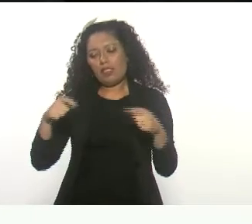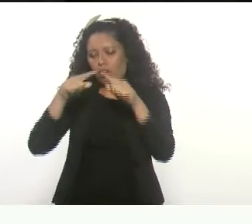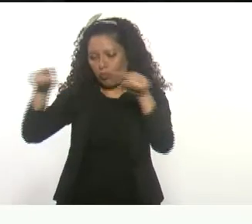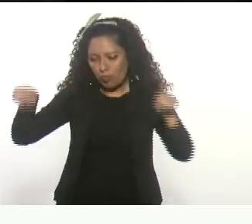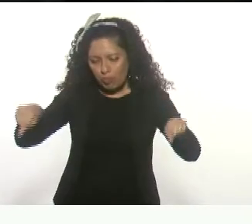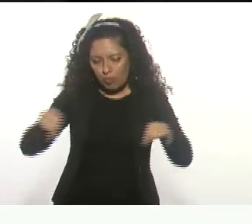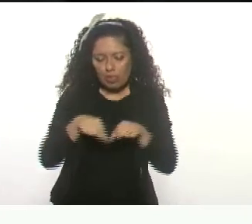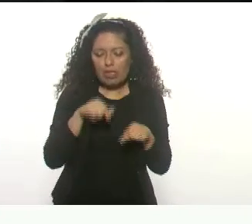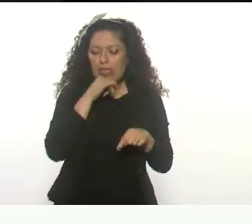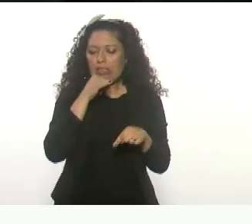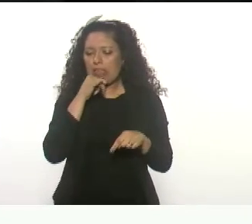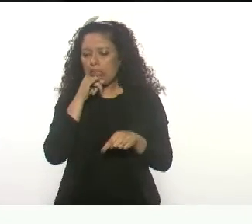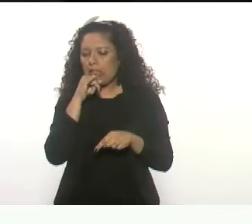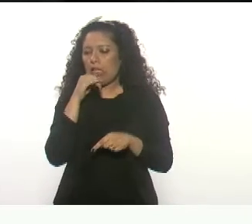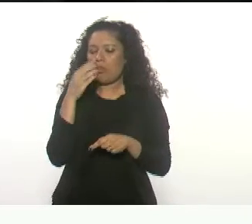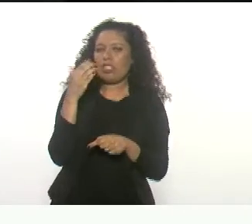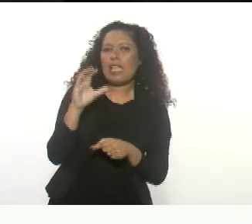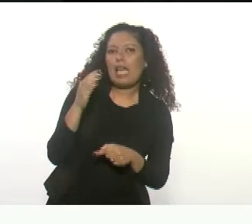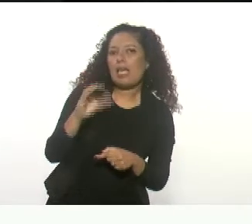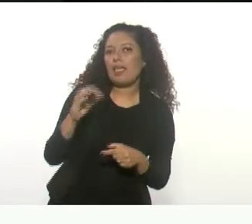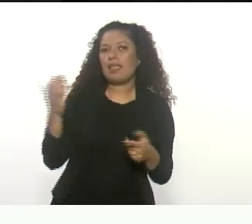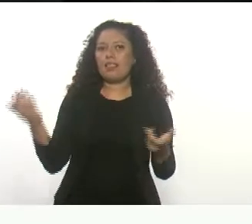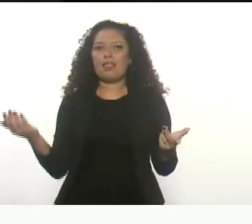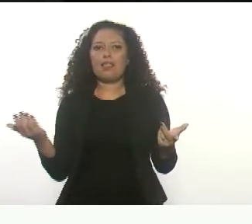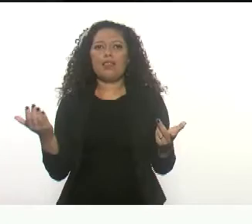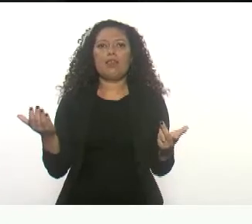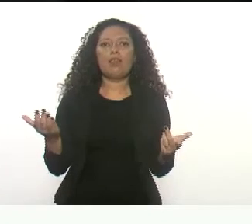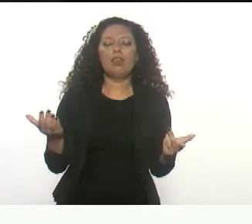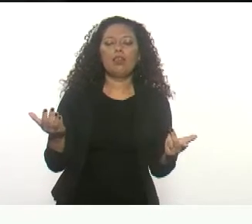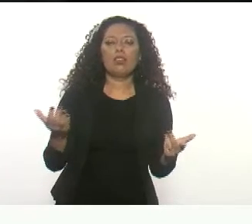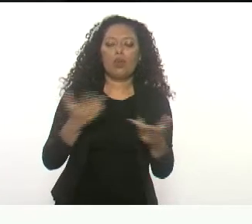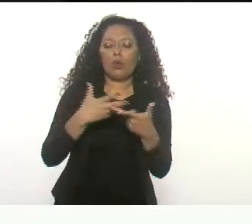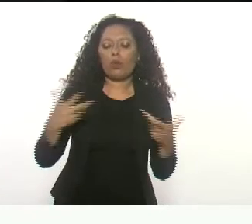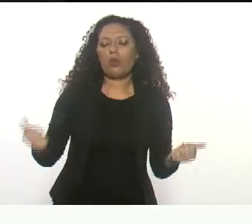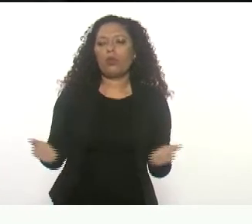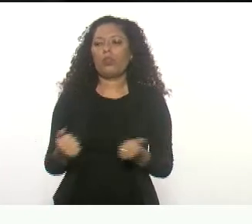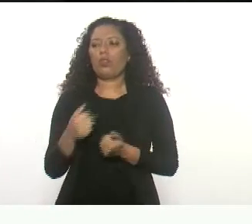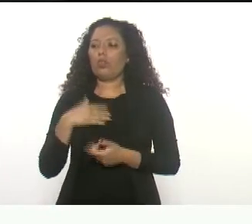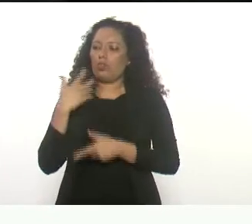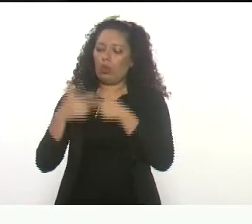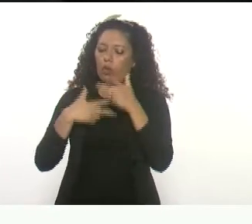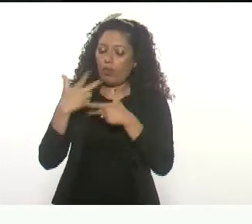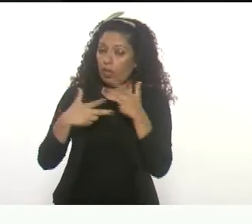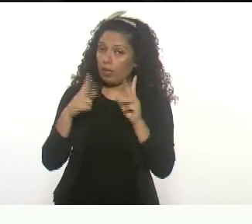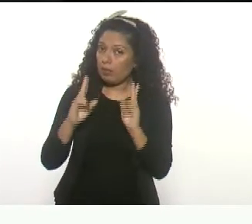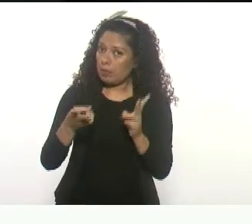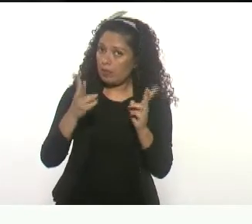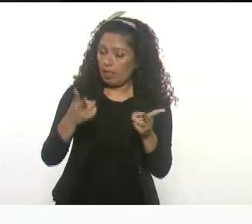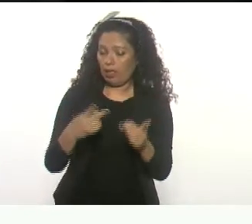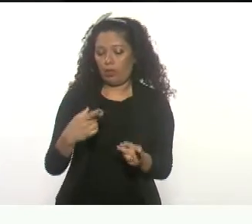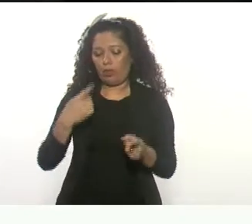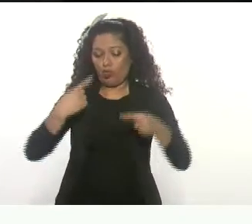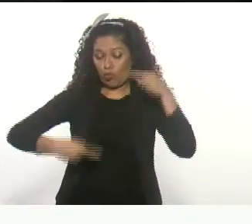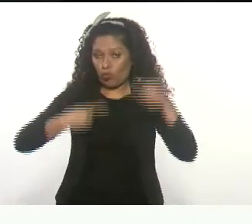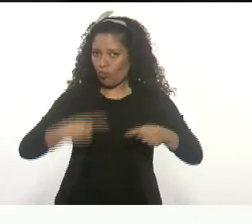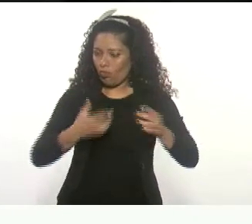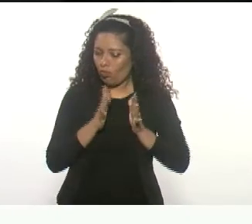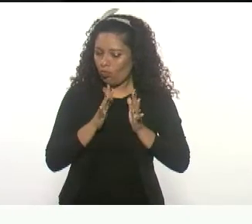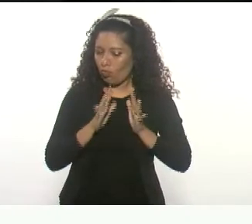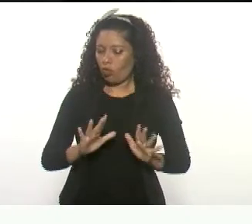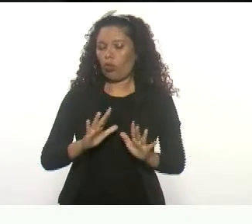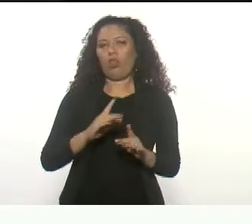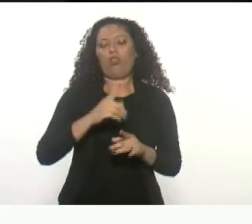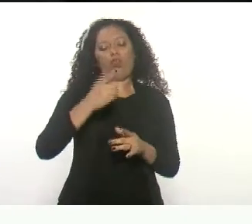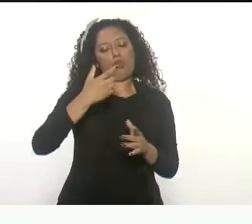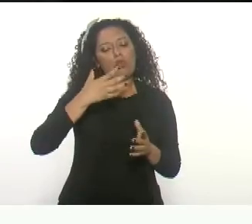se tiver laboratório de ciências, né? Agora, eu sou bem dessas, eu fujo dessas discussões porque a gente precisa da